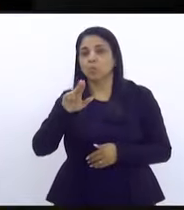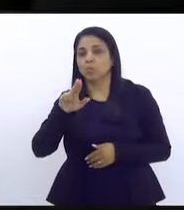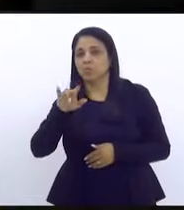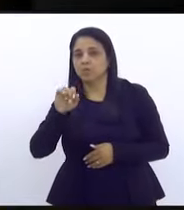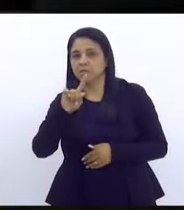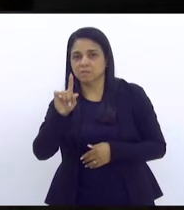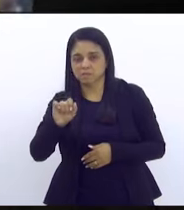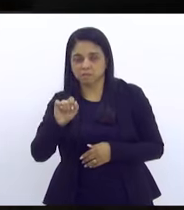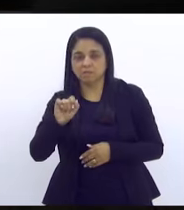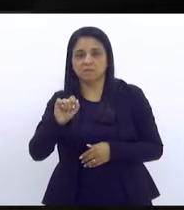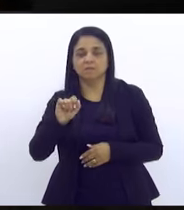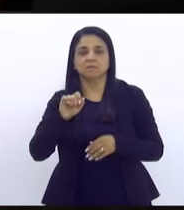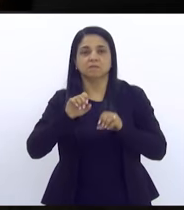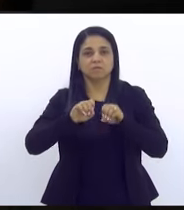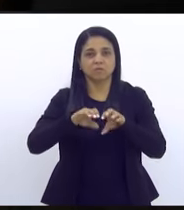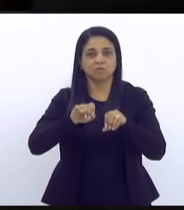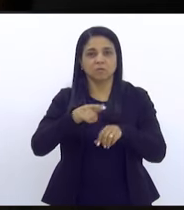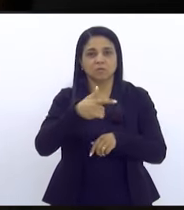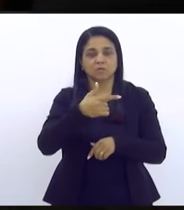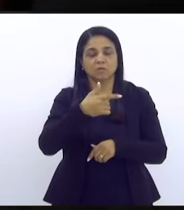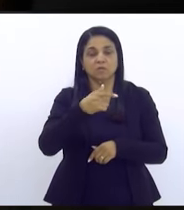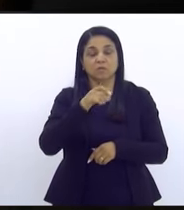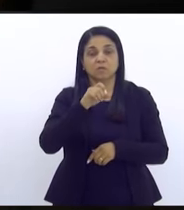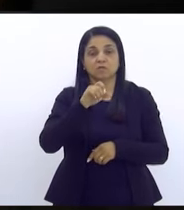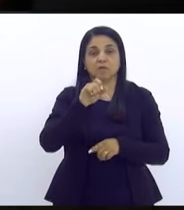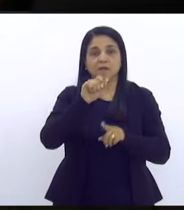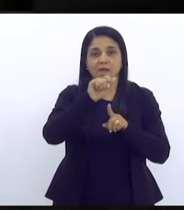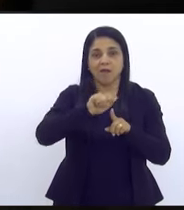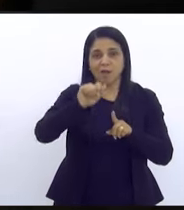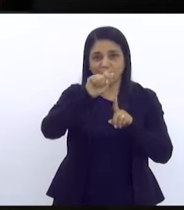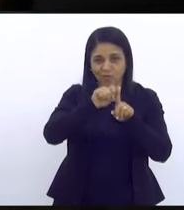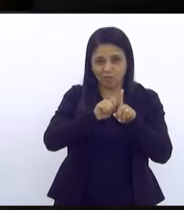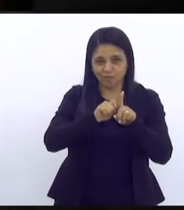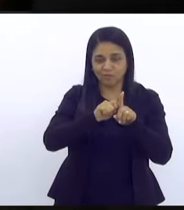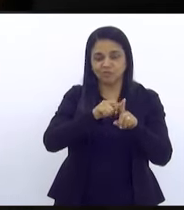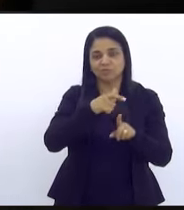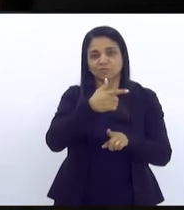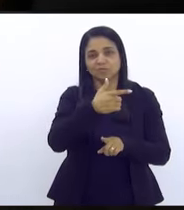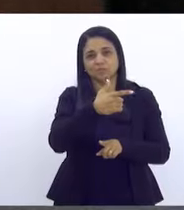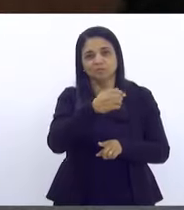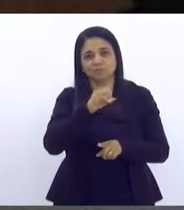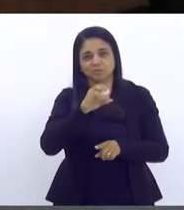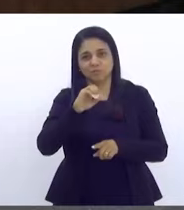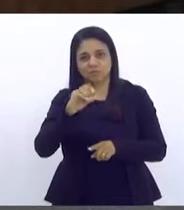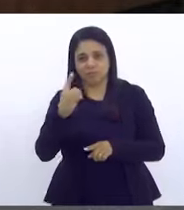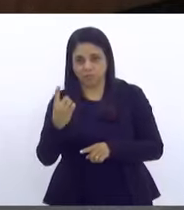Augusta, educadora desde 8/8/2001, do Bloco da Catedral 3.